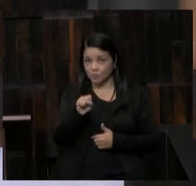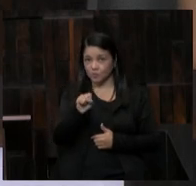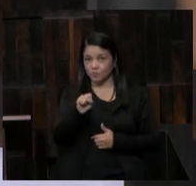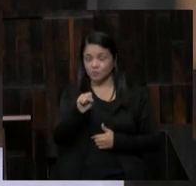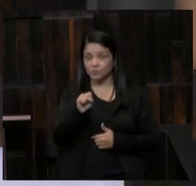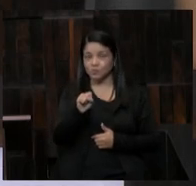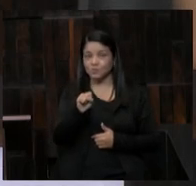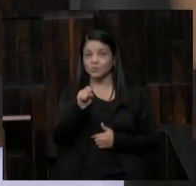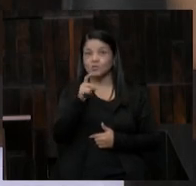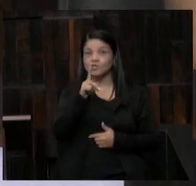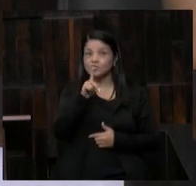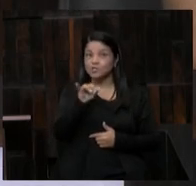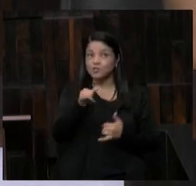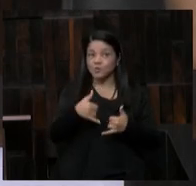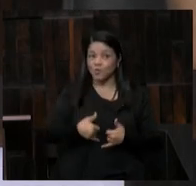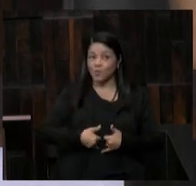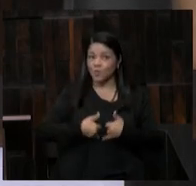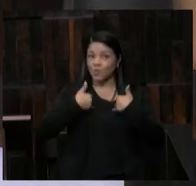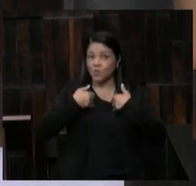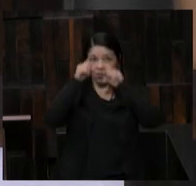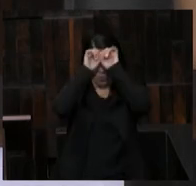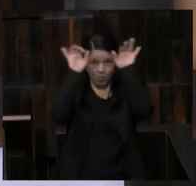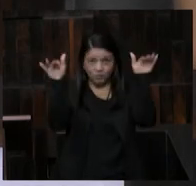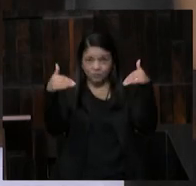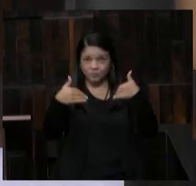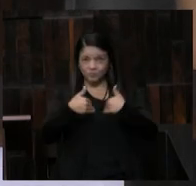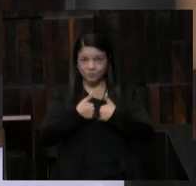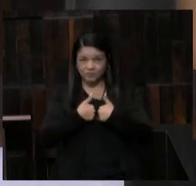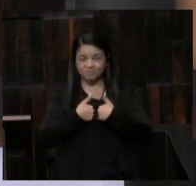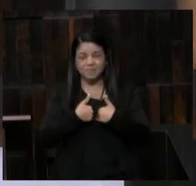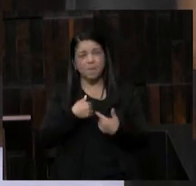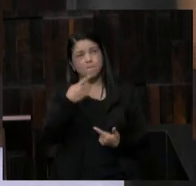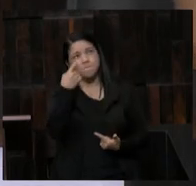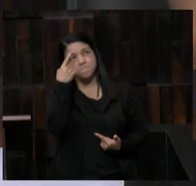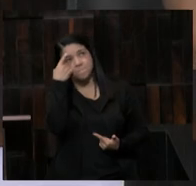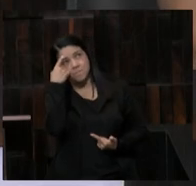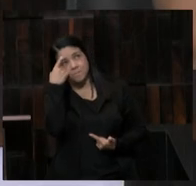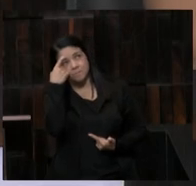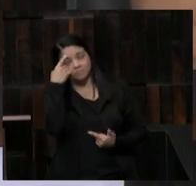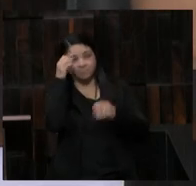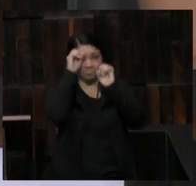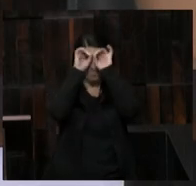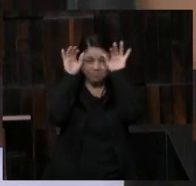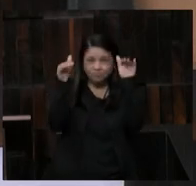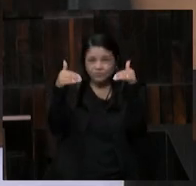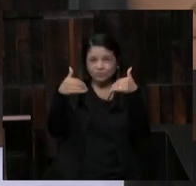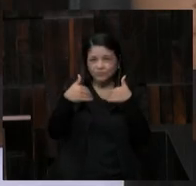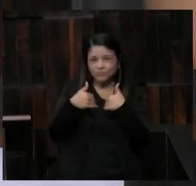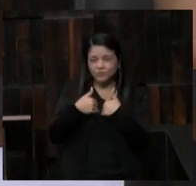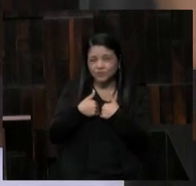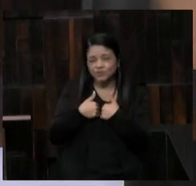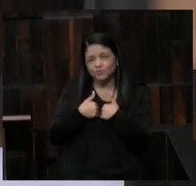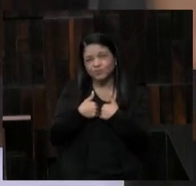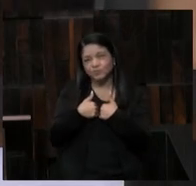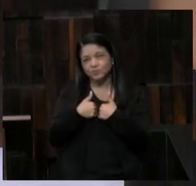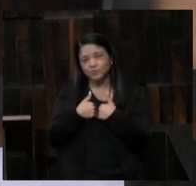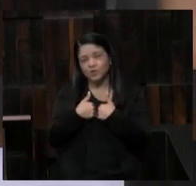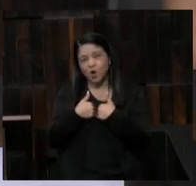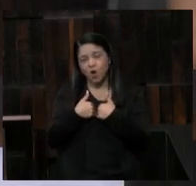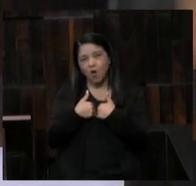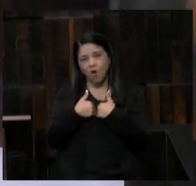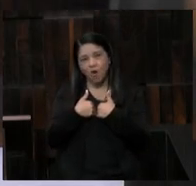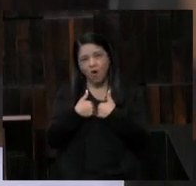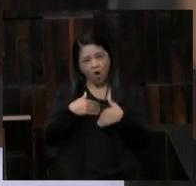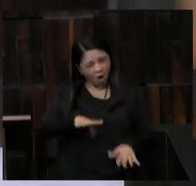do orgulho autista. E nós pensamos no autismo quando a gente tem a coragem